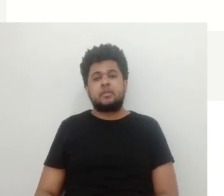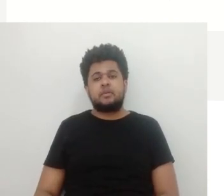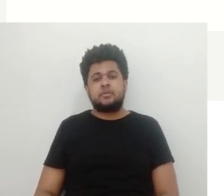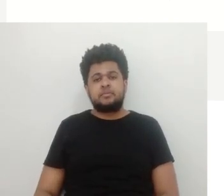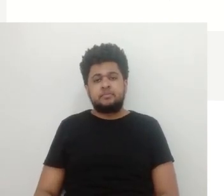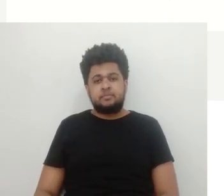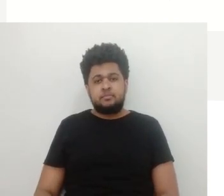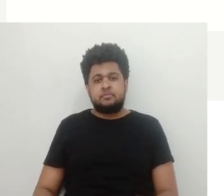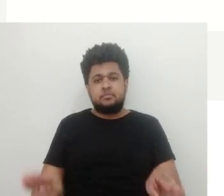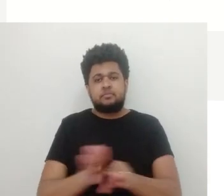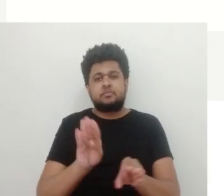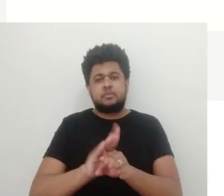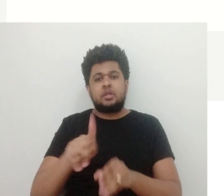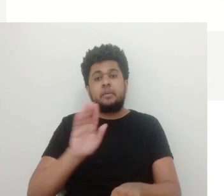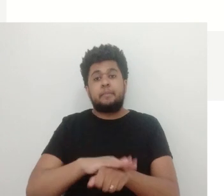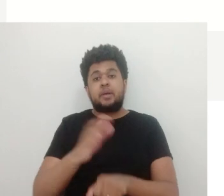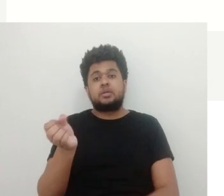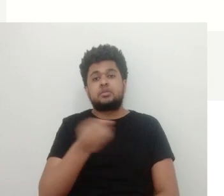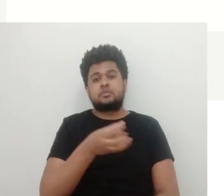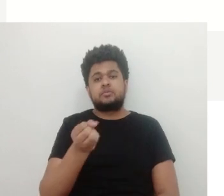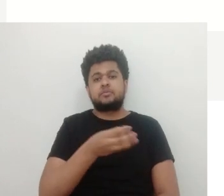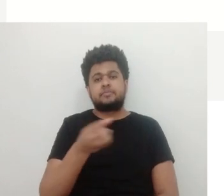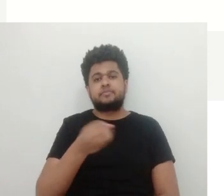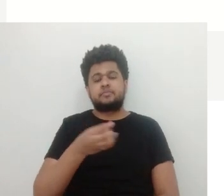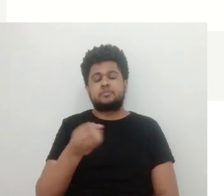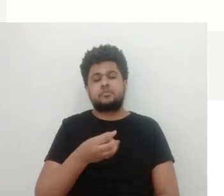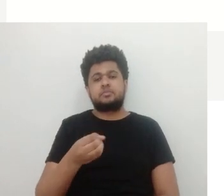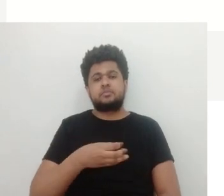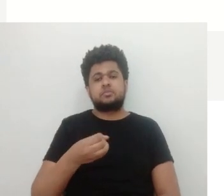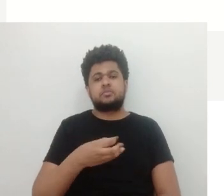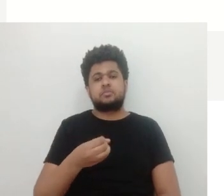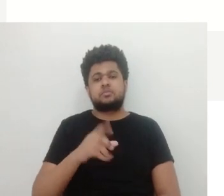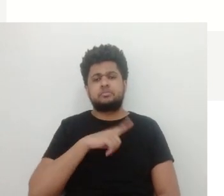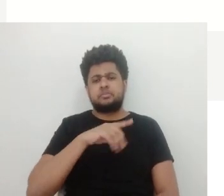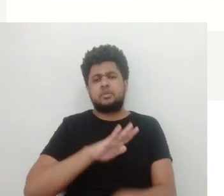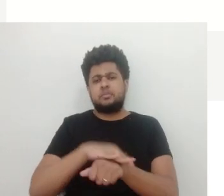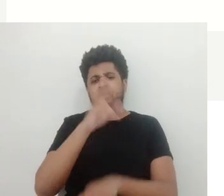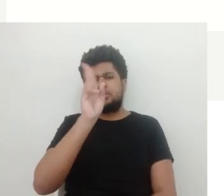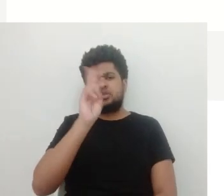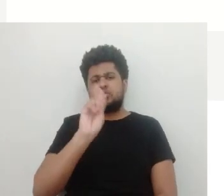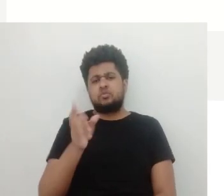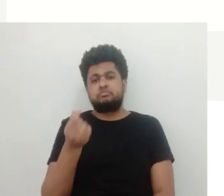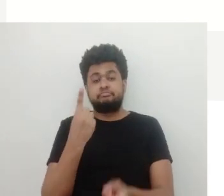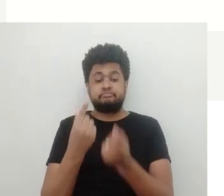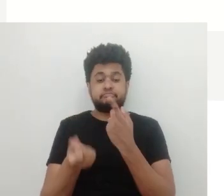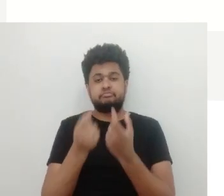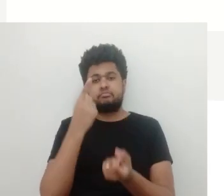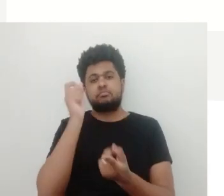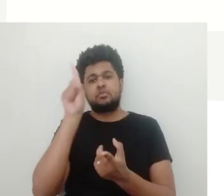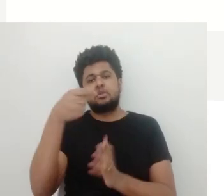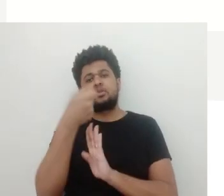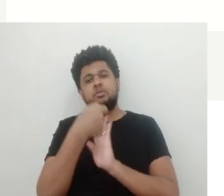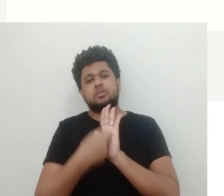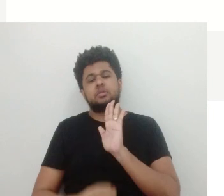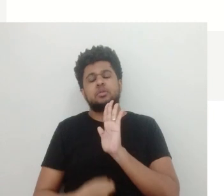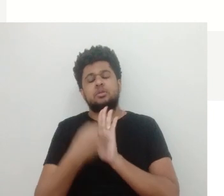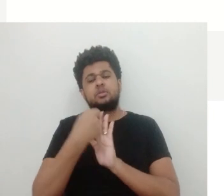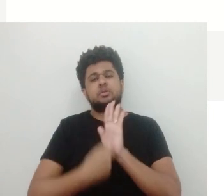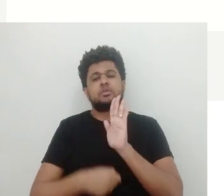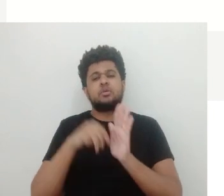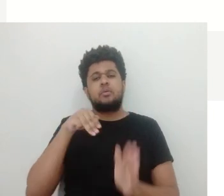também o Alejo Carpentier, o Ortiz, né, só para citar mais 2 cubanos.